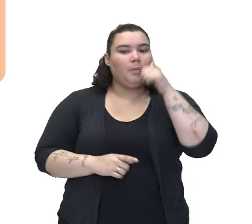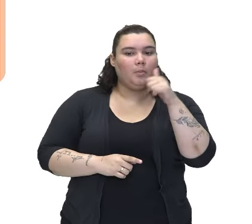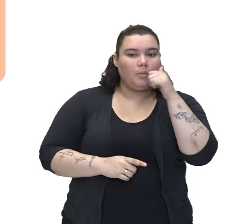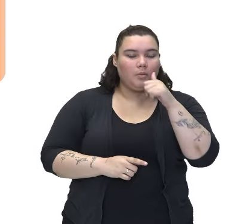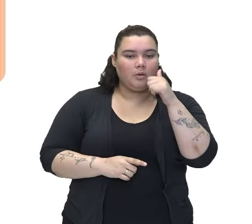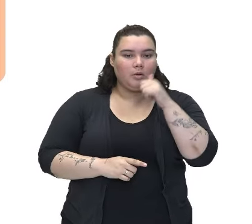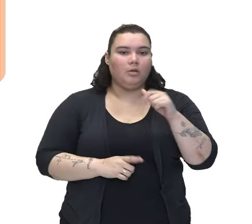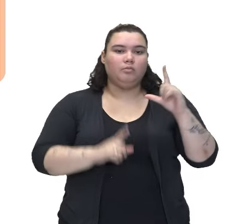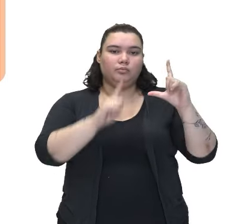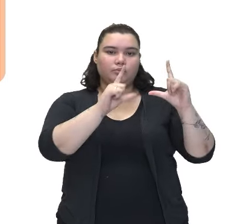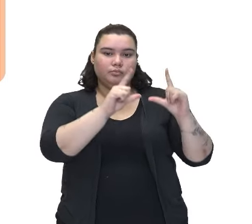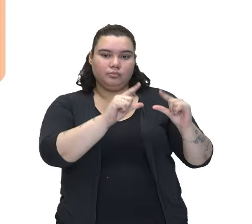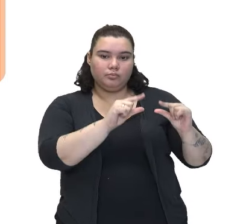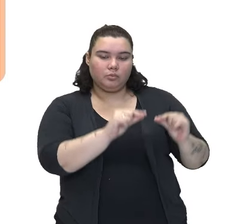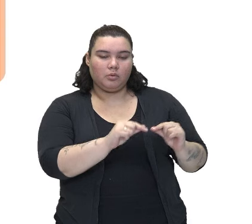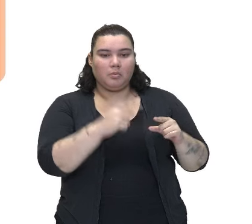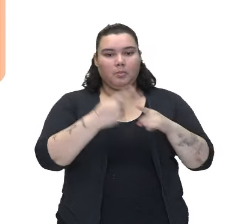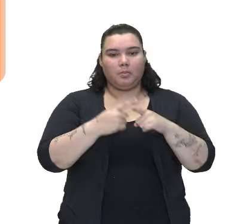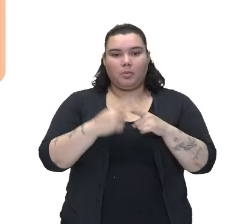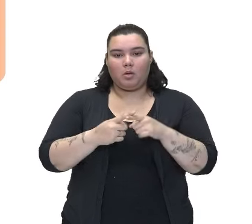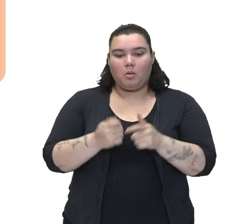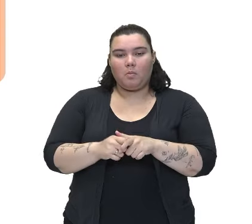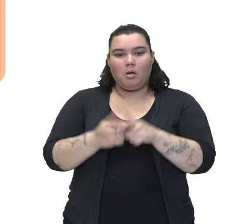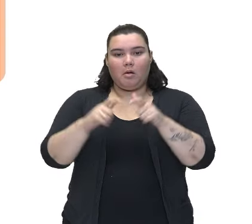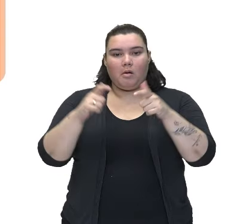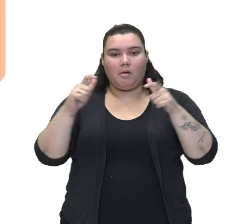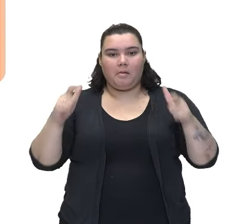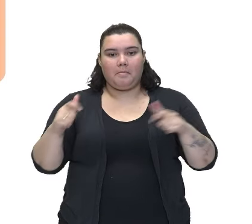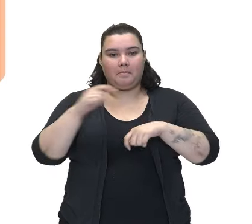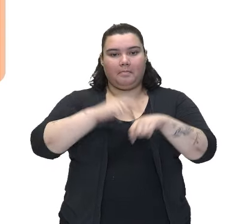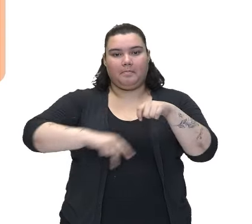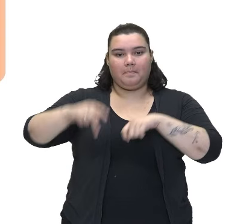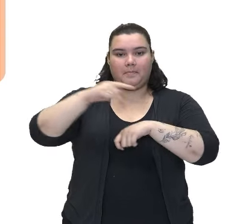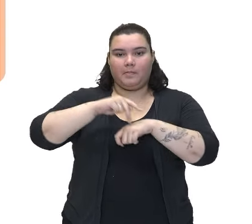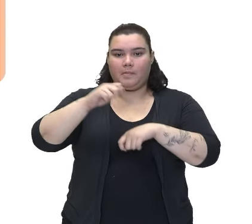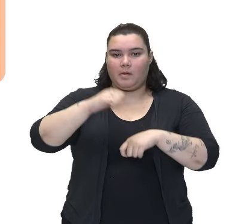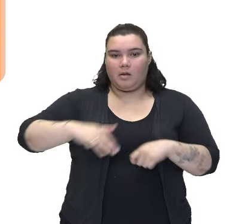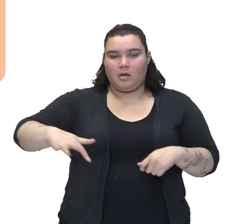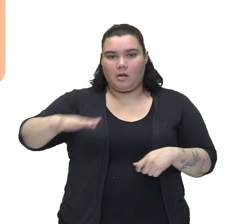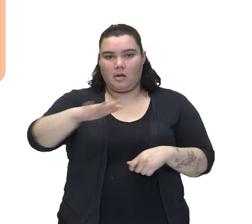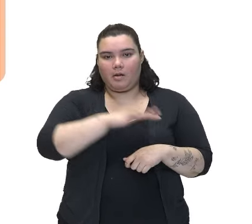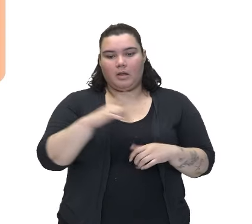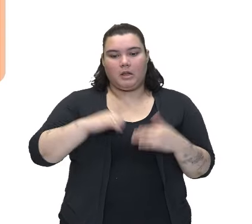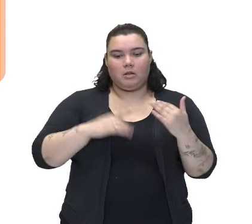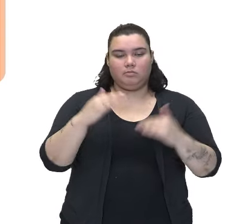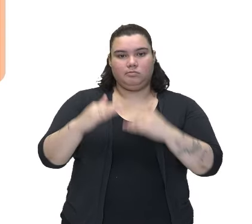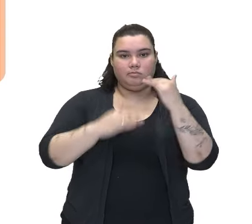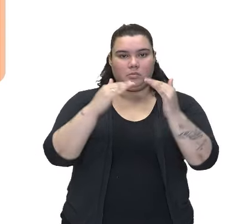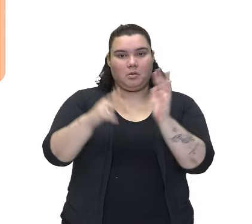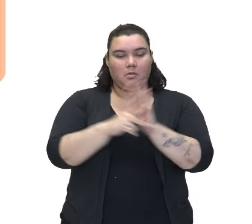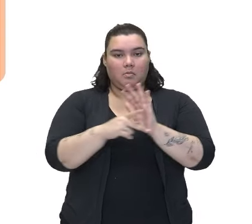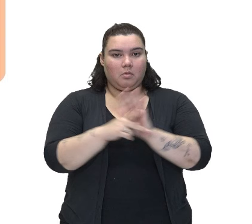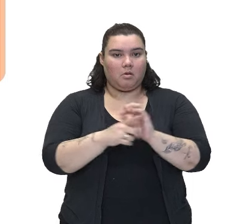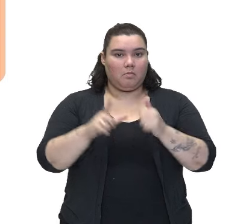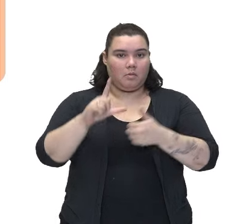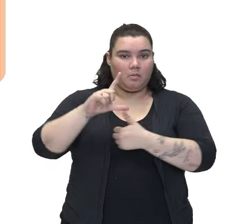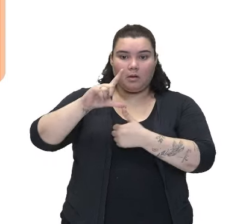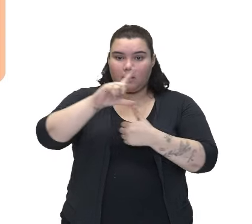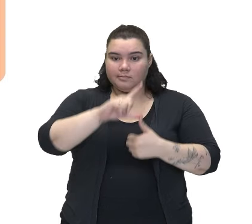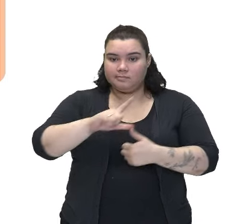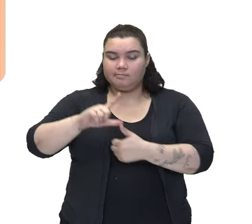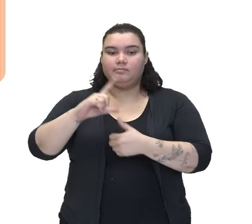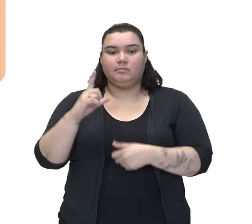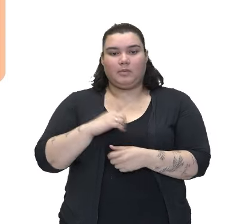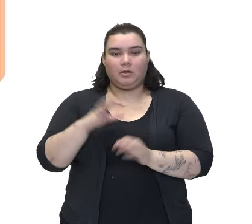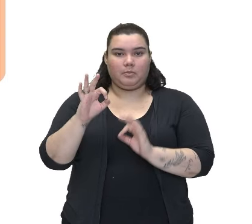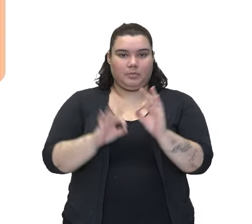vai ocorrer isso, porque a quantidade de habitantes, né, em vários países que ainda estão em desenvolvimento na América Latina, vai ocorrer esse